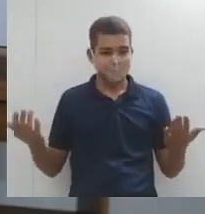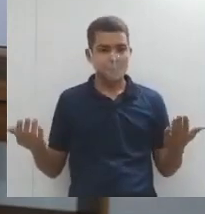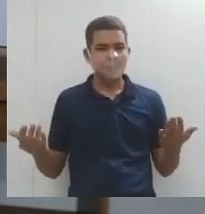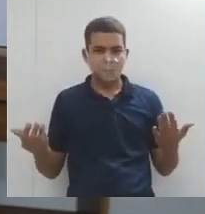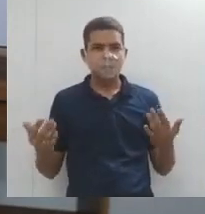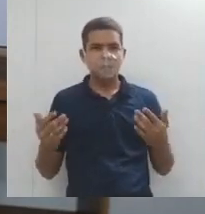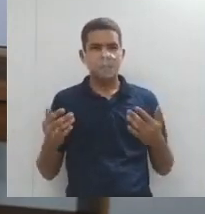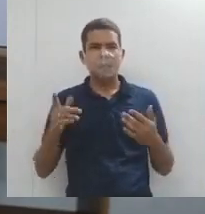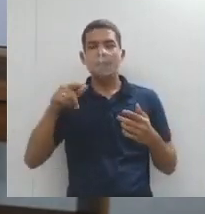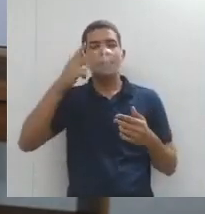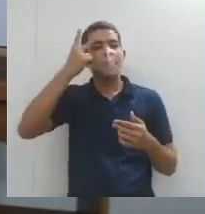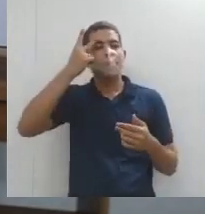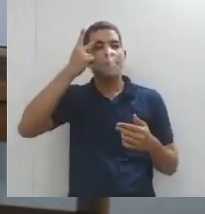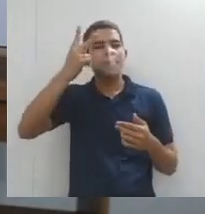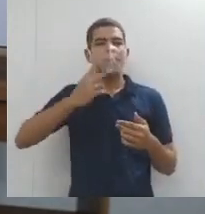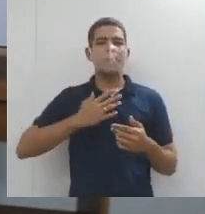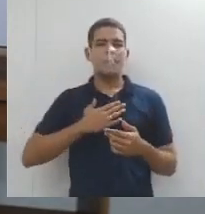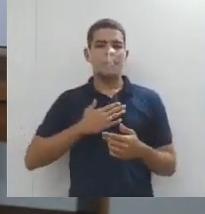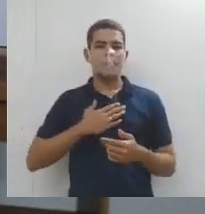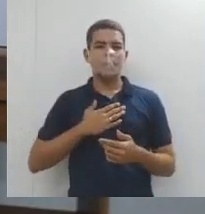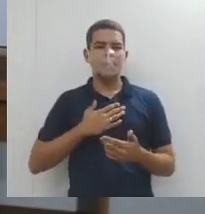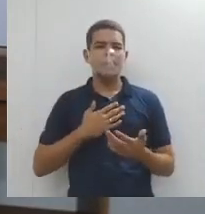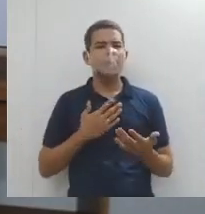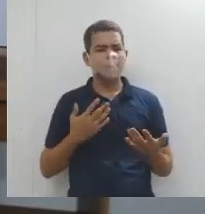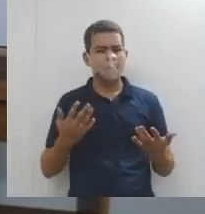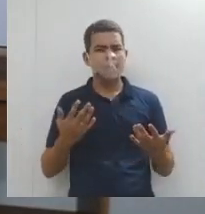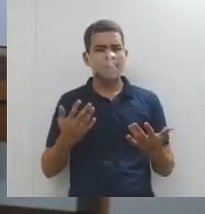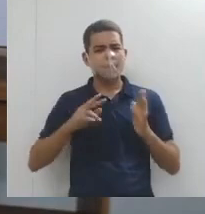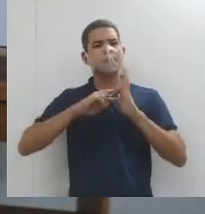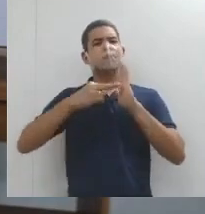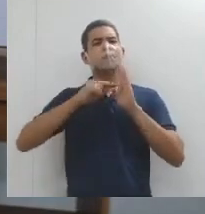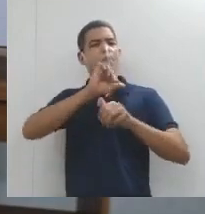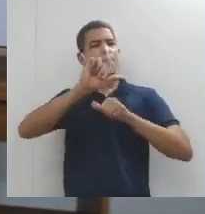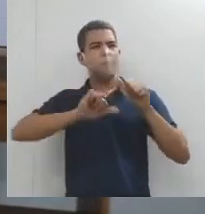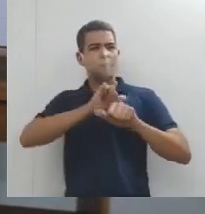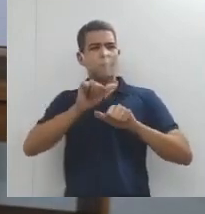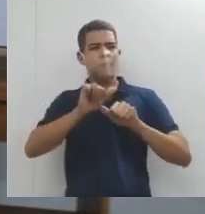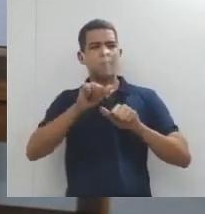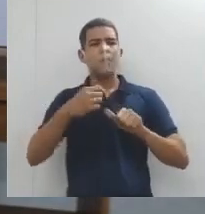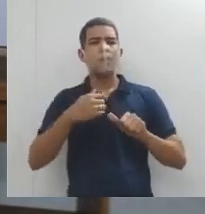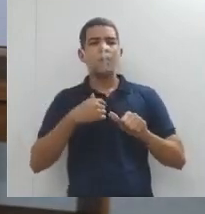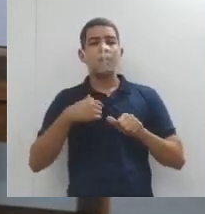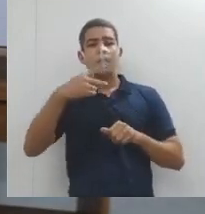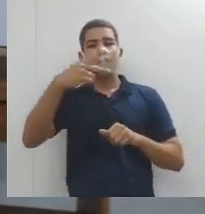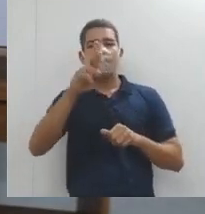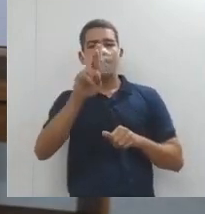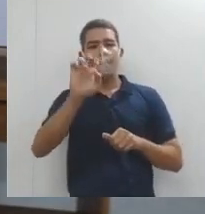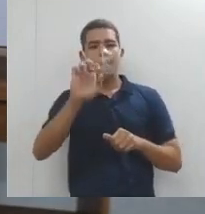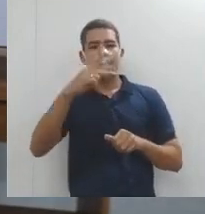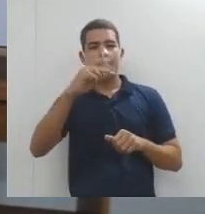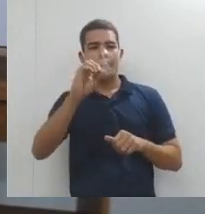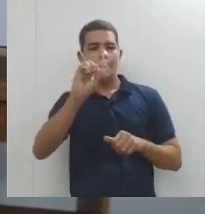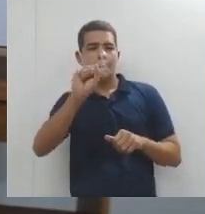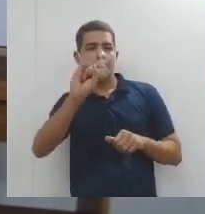é para mim. Entenderam? Então, mudou o sentido, eu tive que empregar uma preposição diferente. Porque